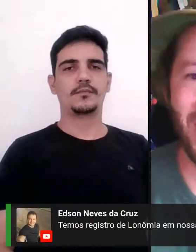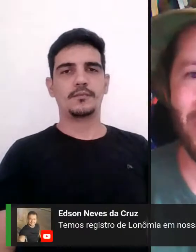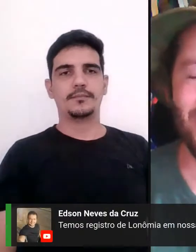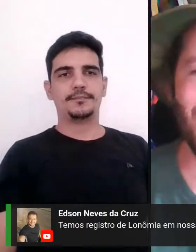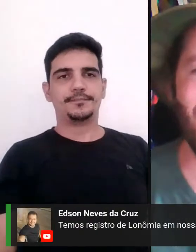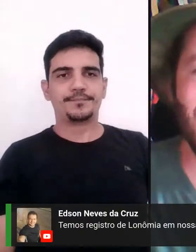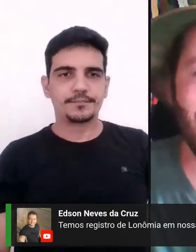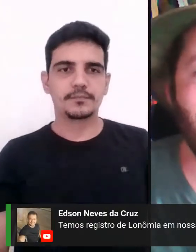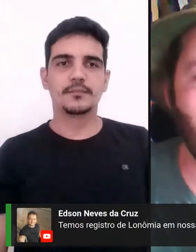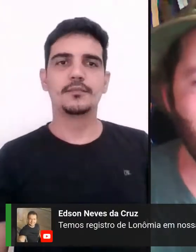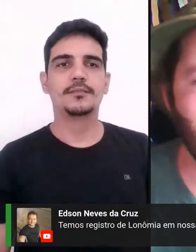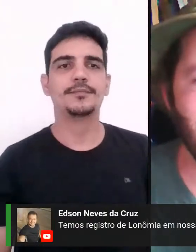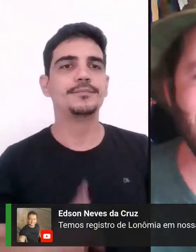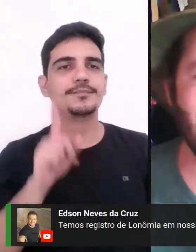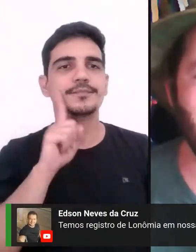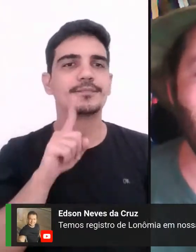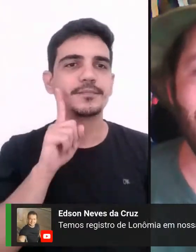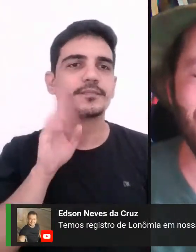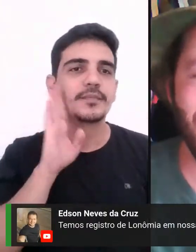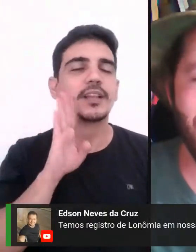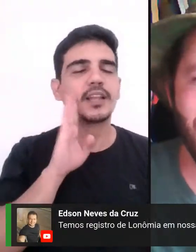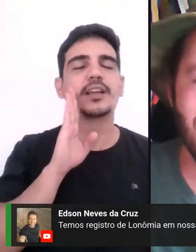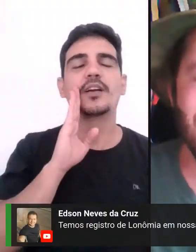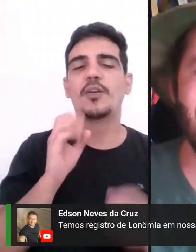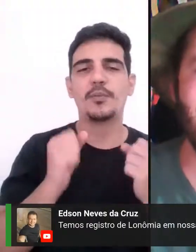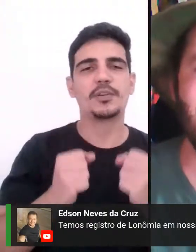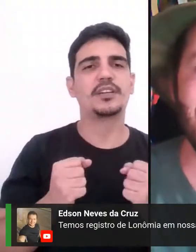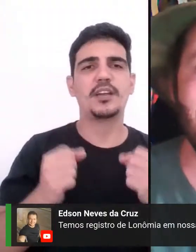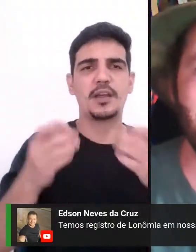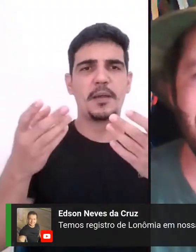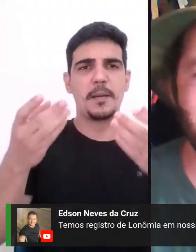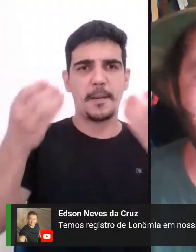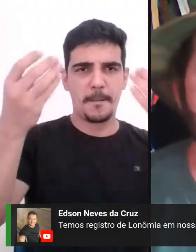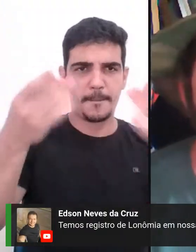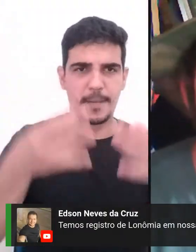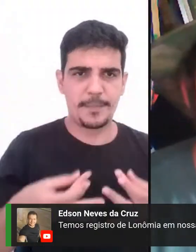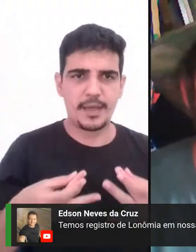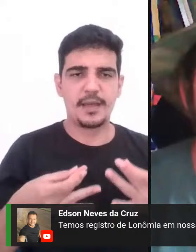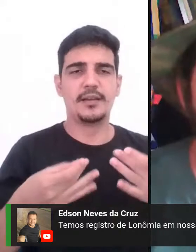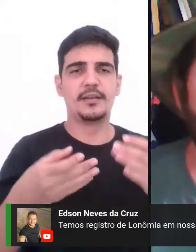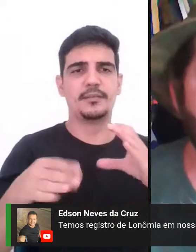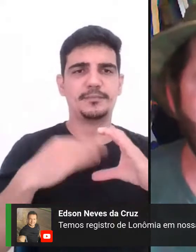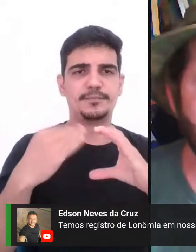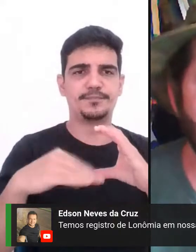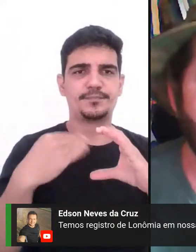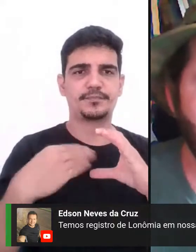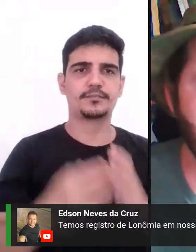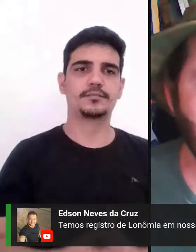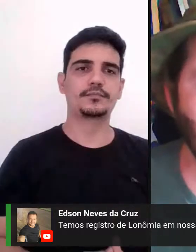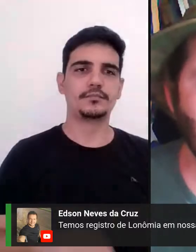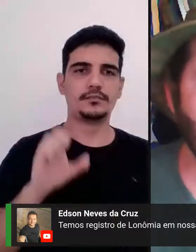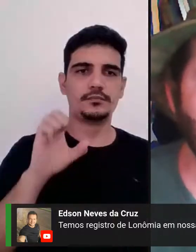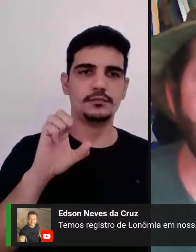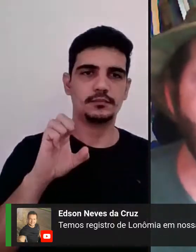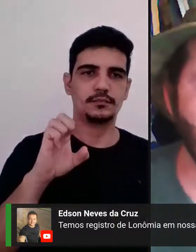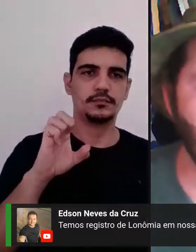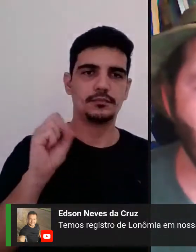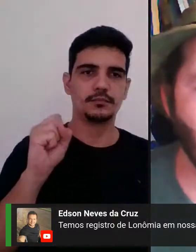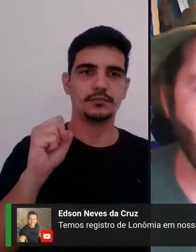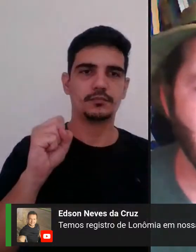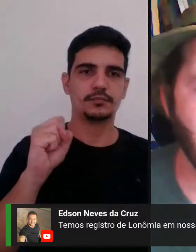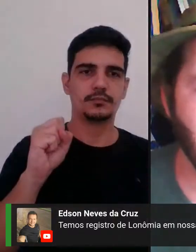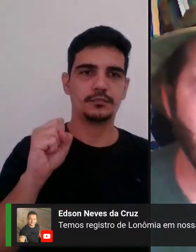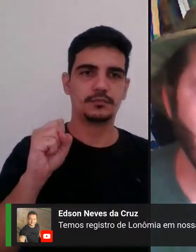Tá bem legal a participação de vocês, fico muito feliz, tá? Com um monte de perguntas, né? Vocês estarem participando. O Edson, temos registro